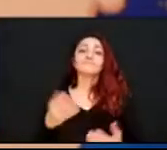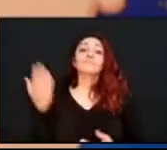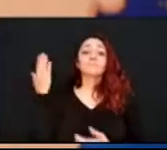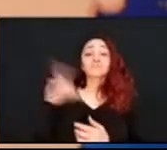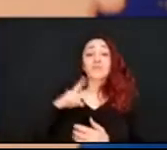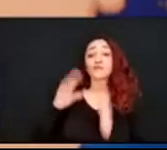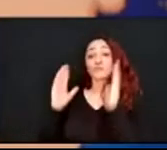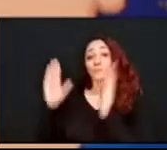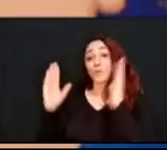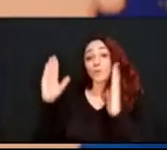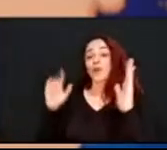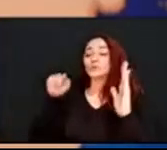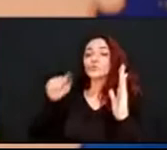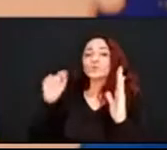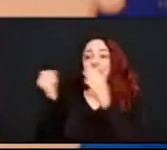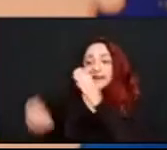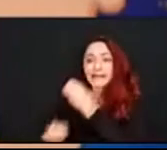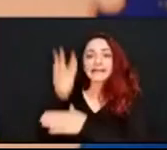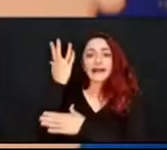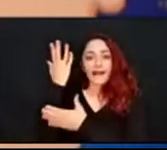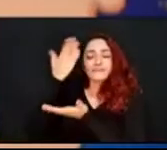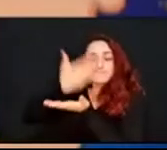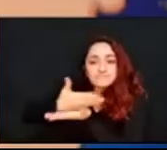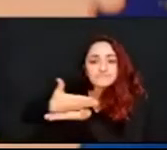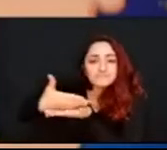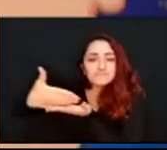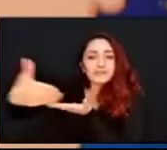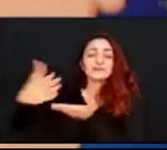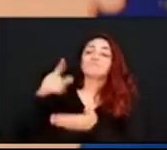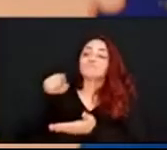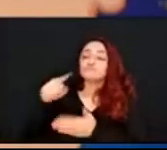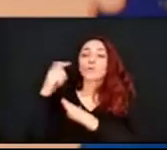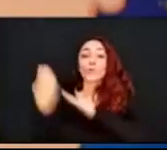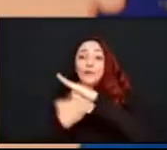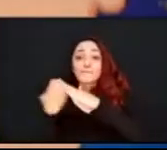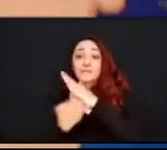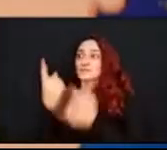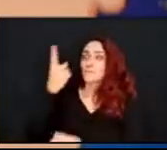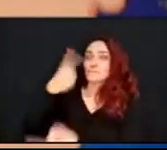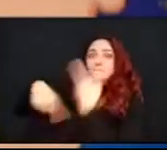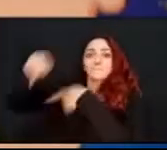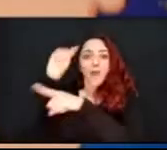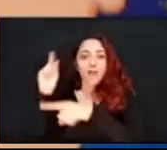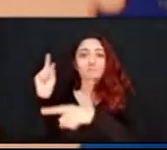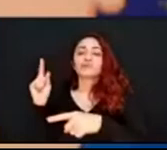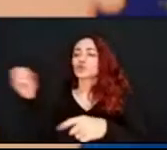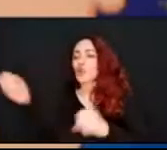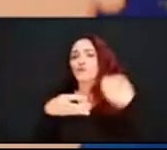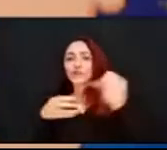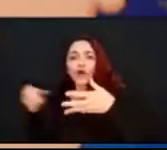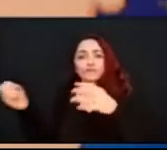gente siga revolucionando esse cenário e revolucionando o negócio não tem mais espaço né no mercado para empresas